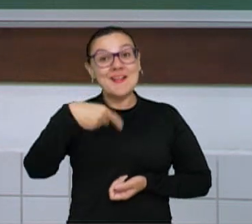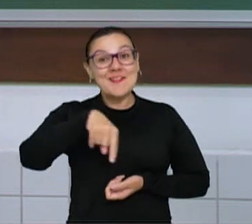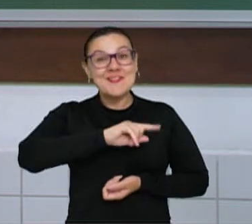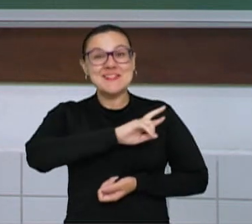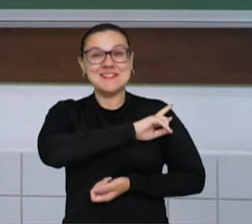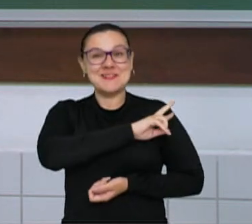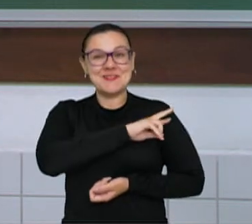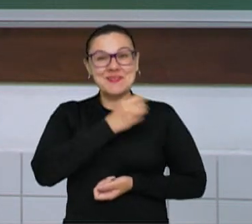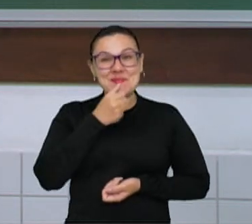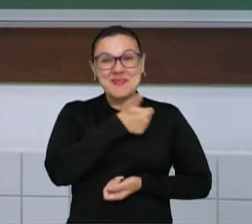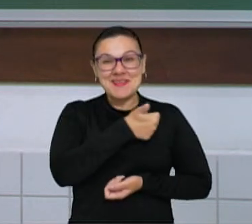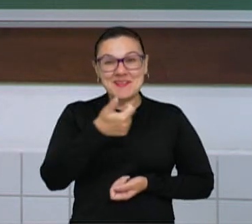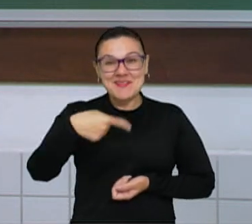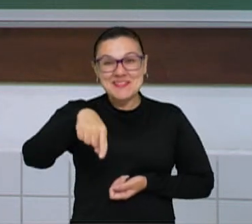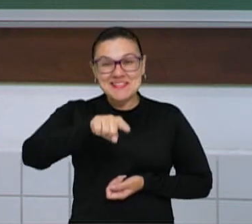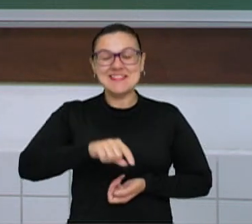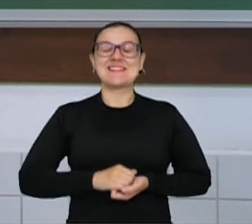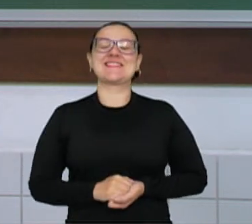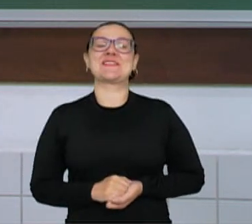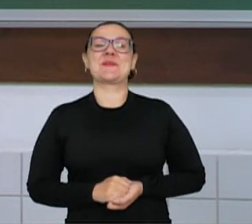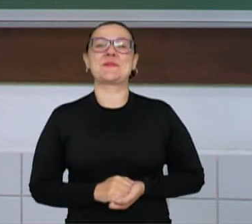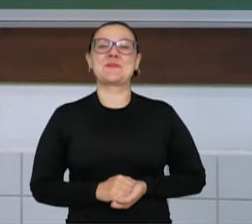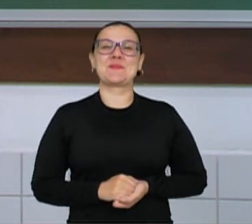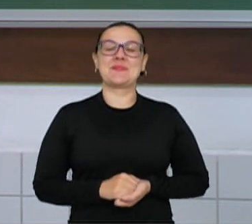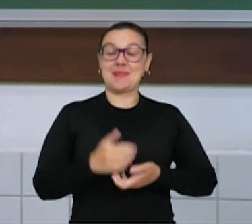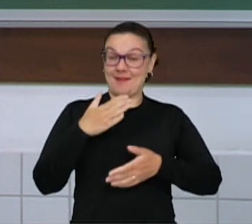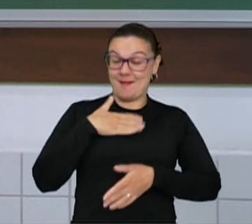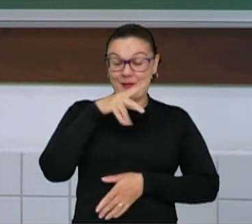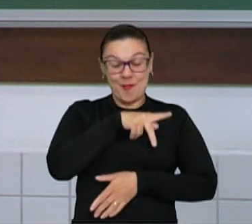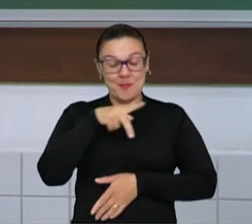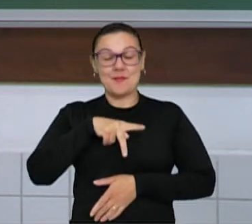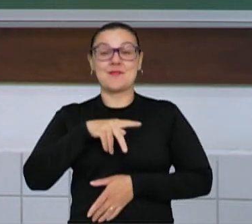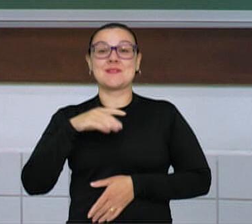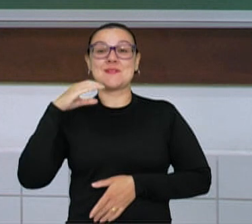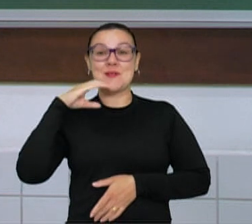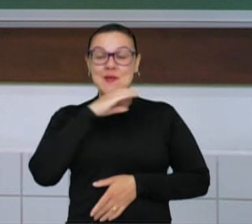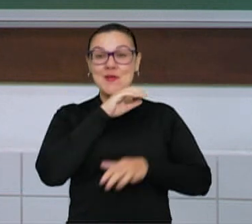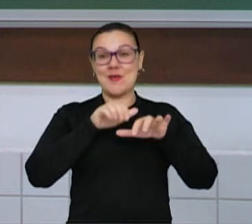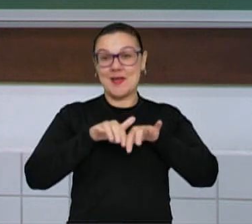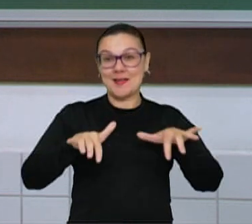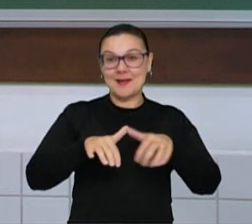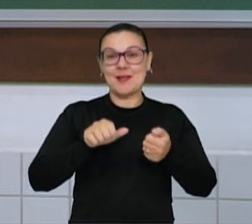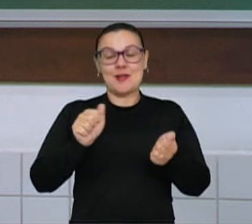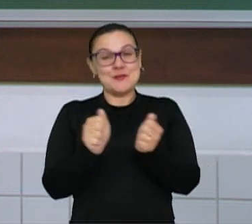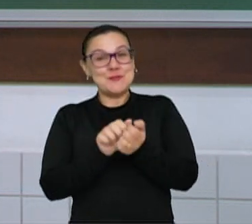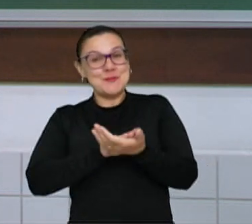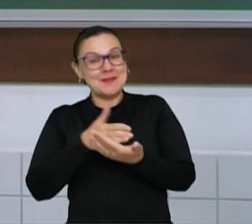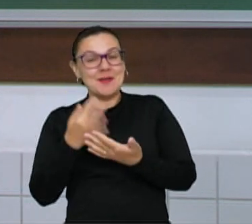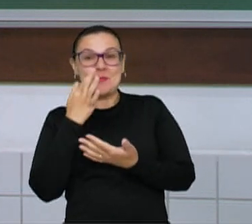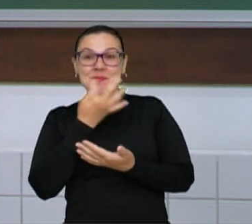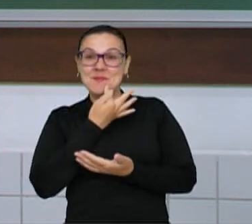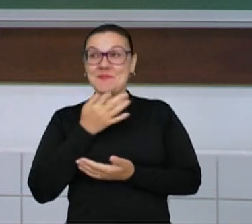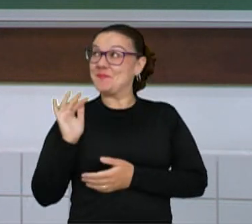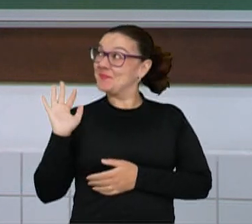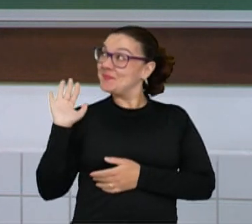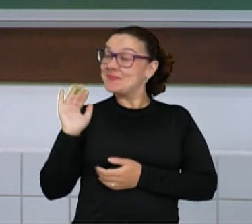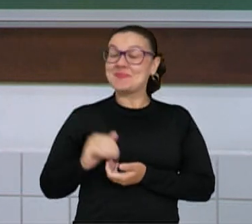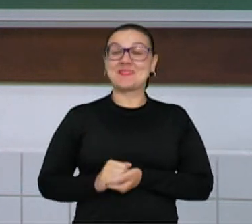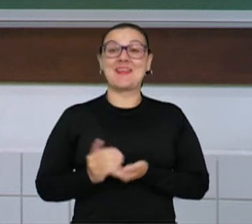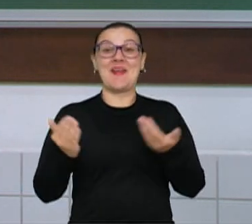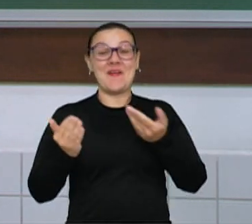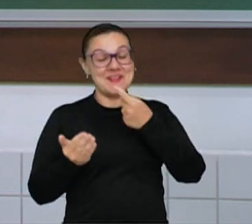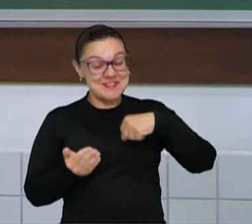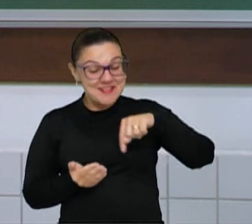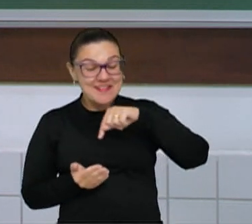galerinha da segunda série, tudo certinho com vocês? Estou eu aqui, a professora Carolina Molina, com a minha amiga Francis, e a gente veio aqui